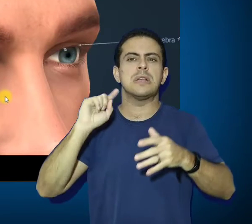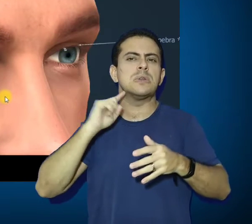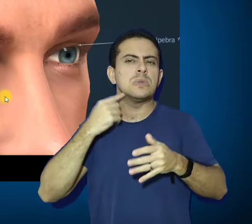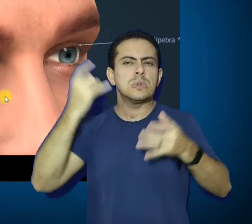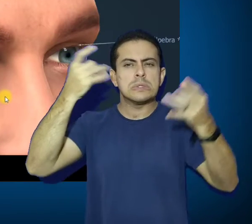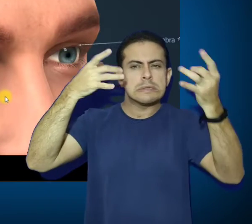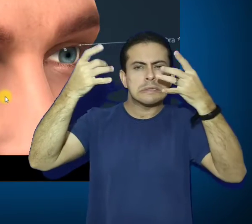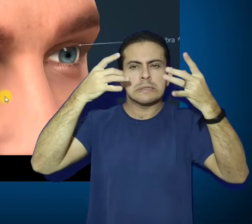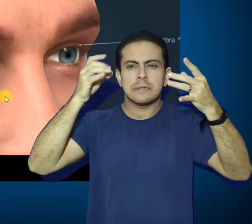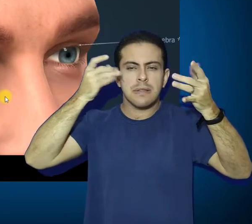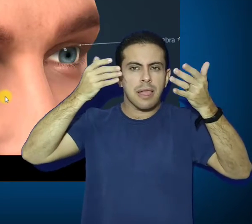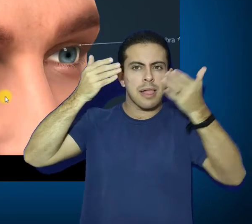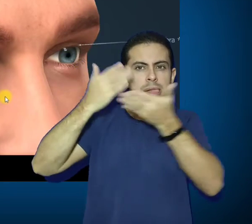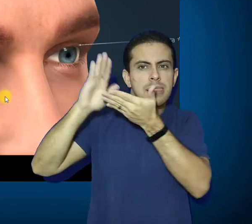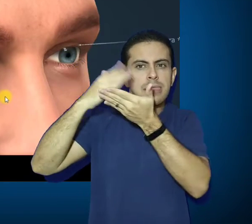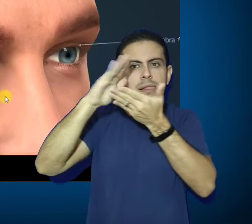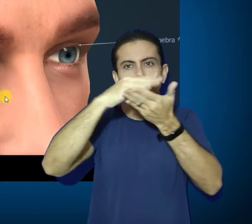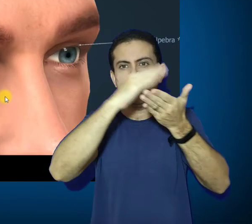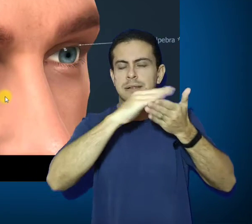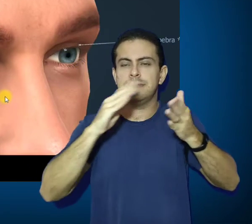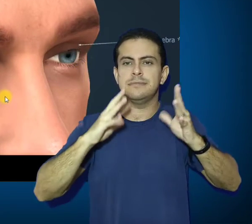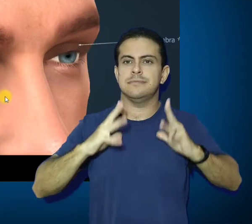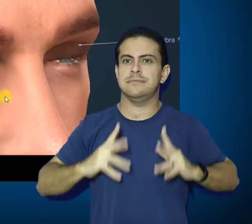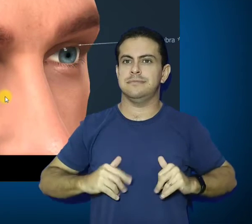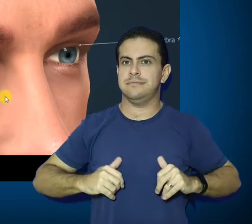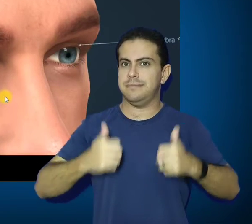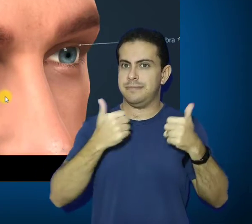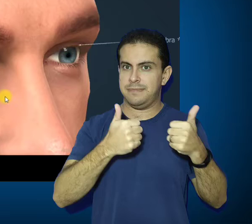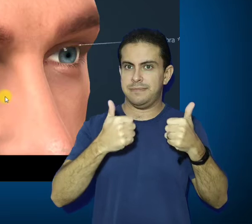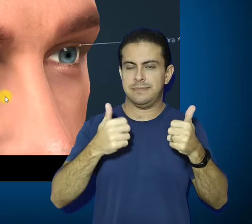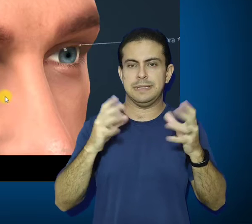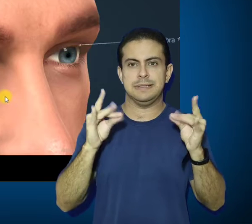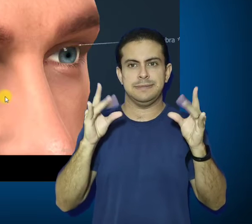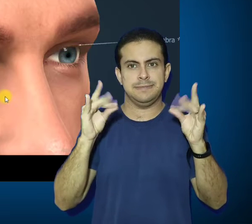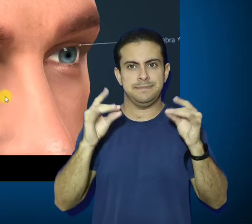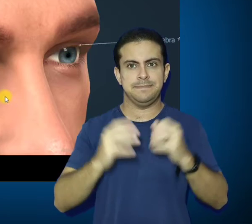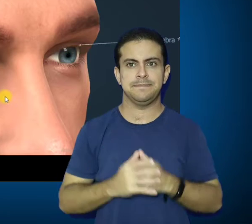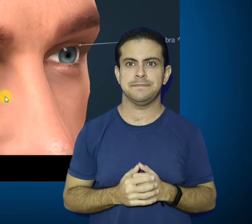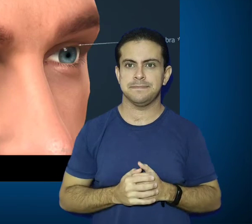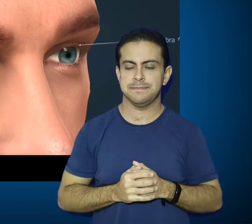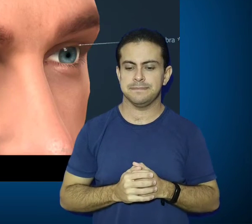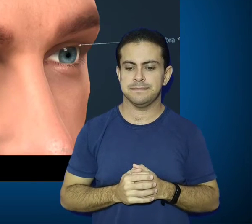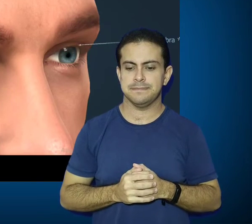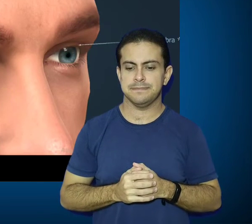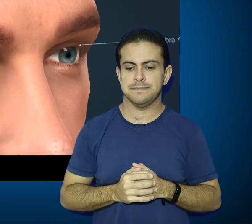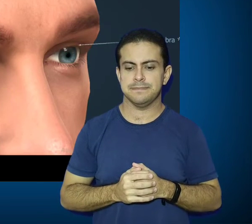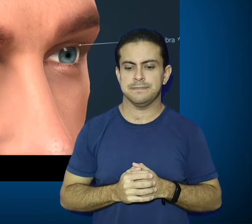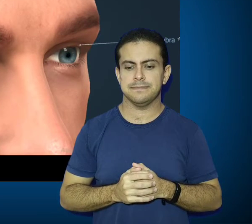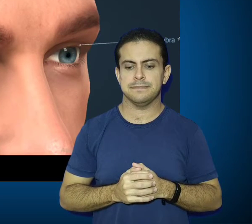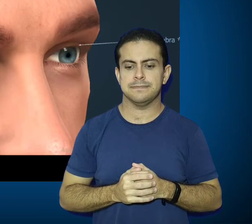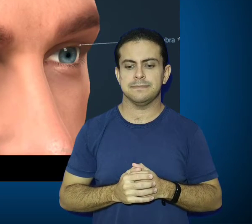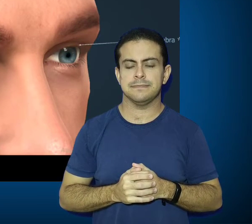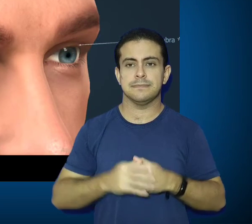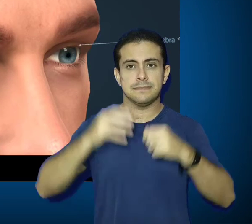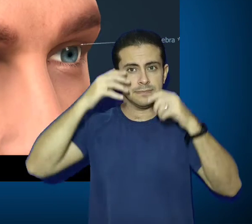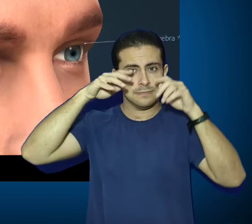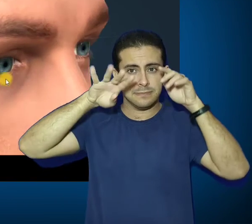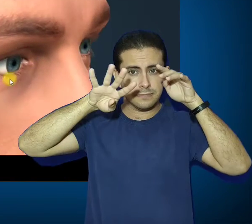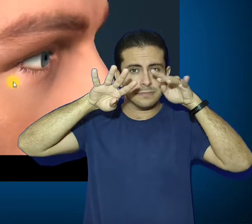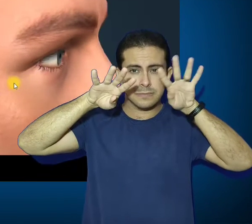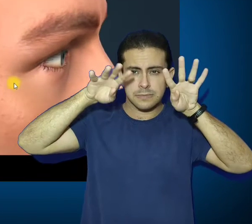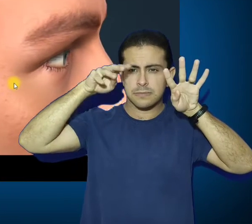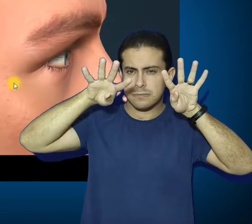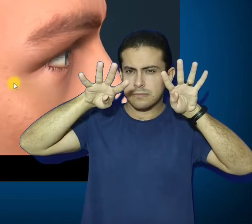sujeira e lubrificação do globo ocular. Os cílios são pequenos